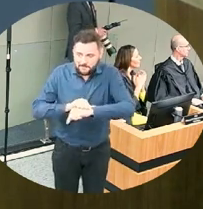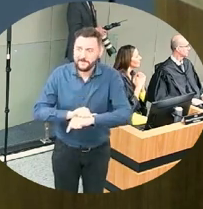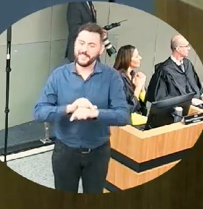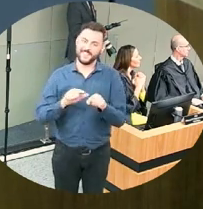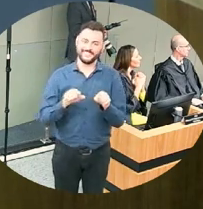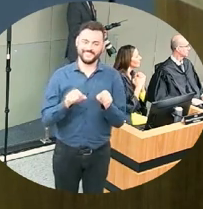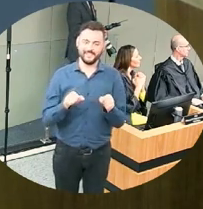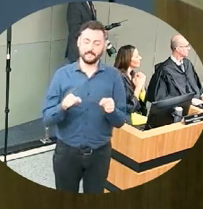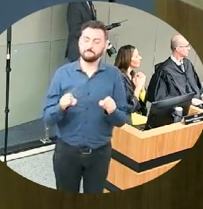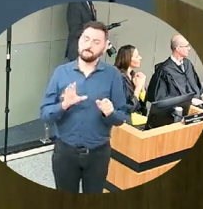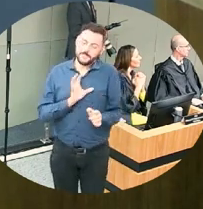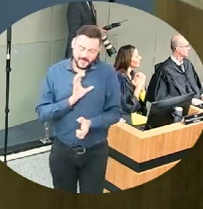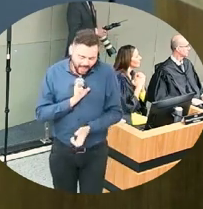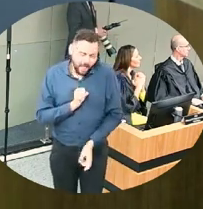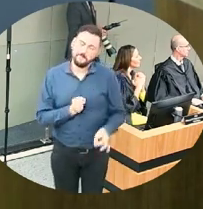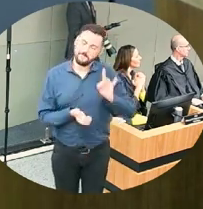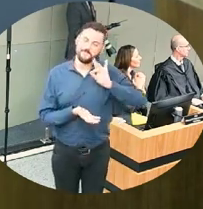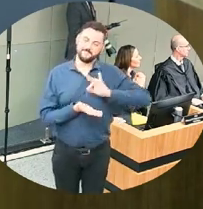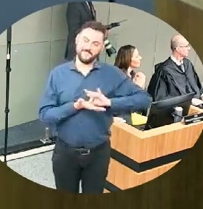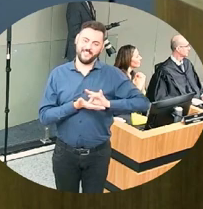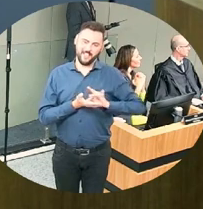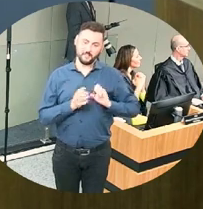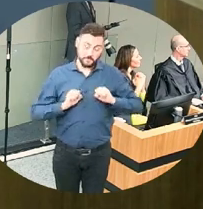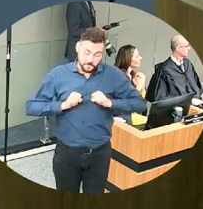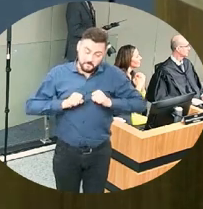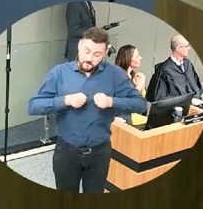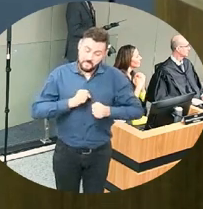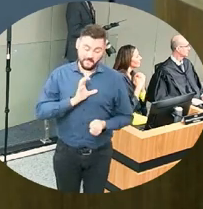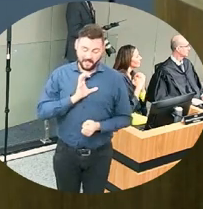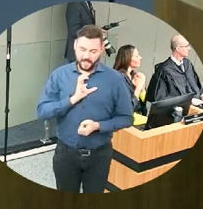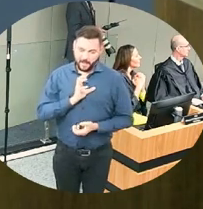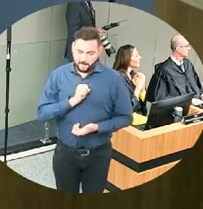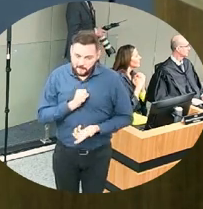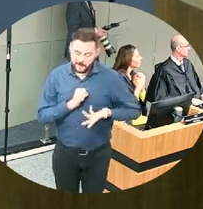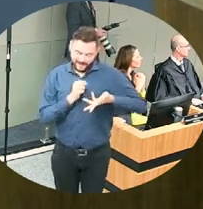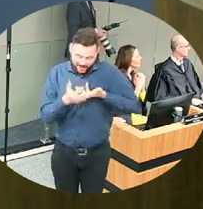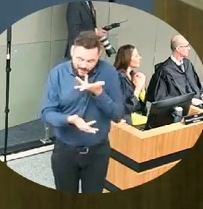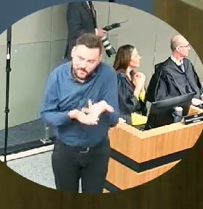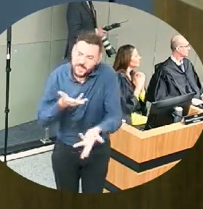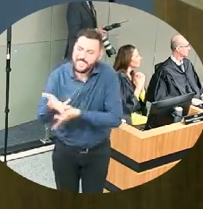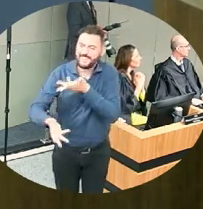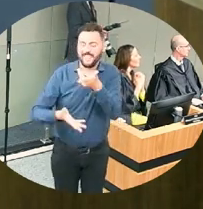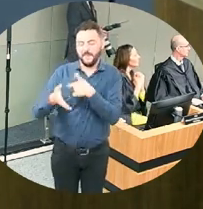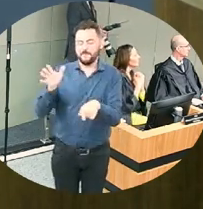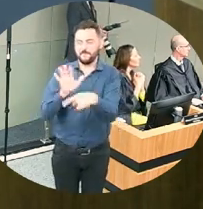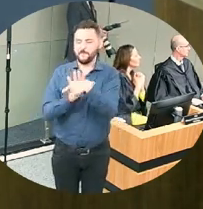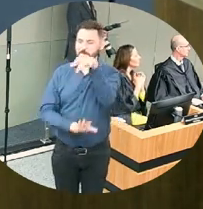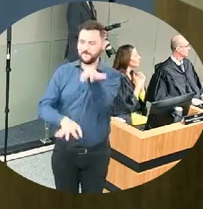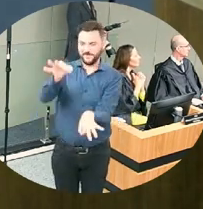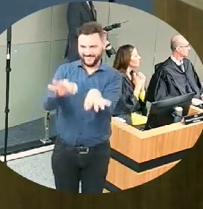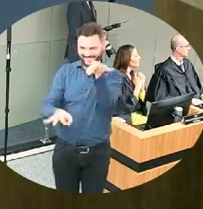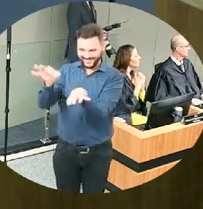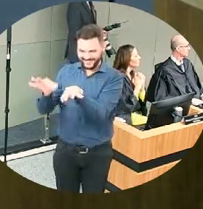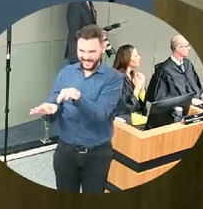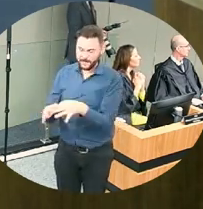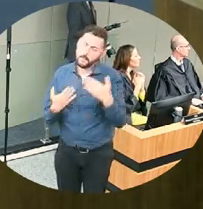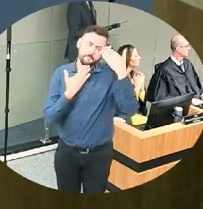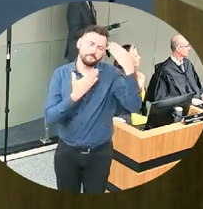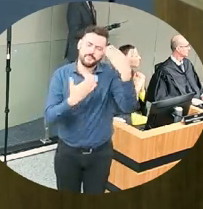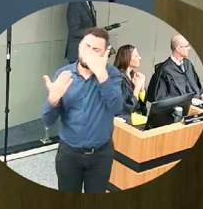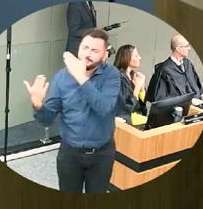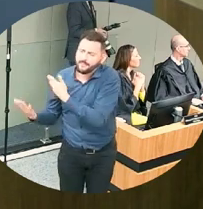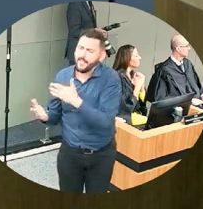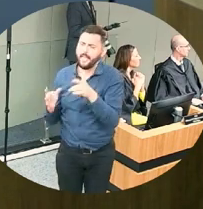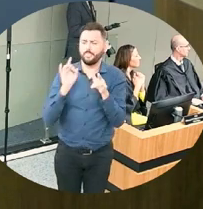mas principalmente muito amor a esta causa a causa de atender o nosso jurisdicionado meu muito obrigada sempre me